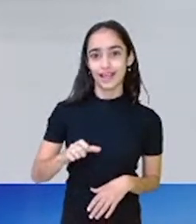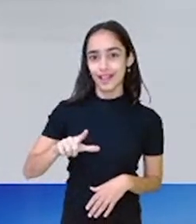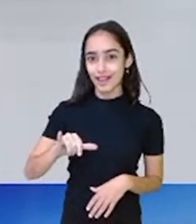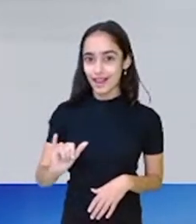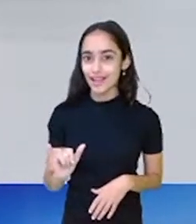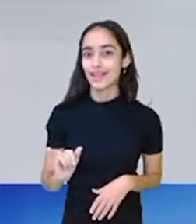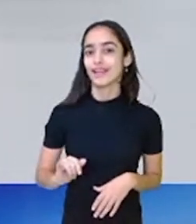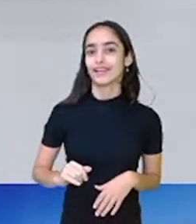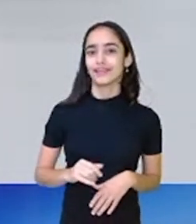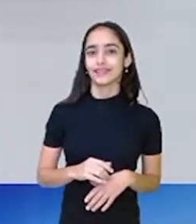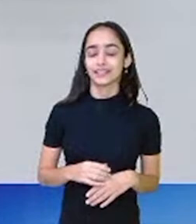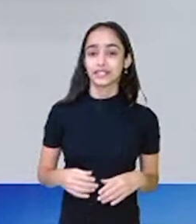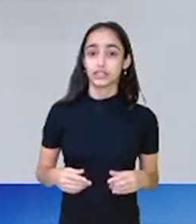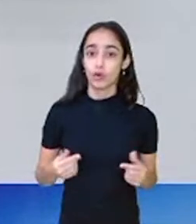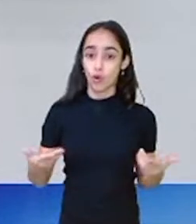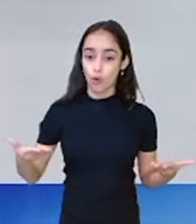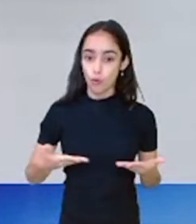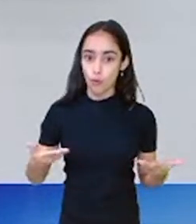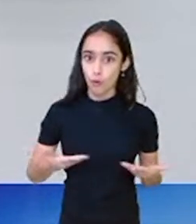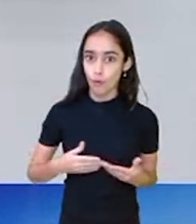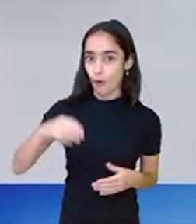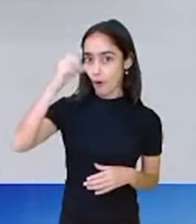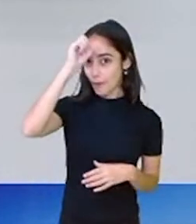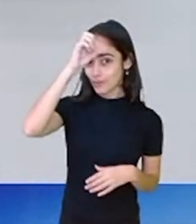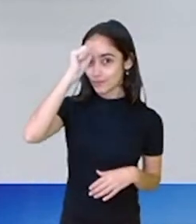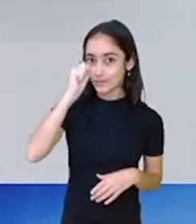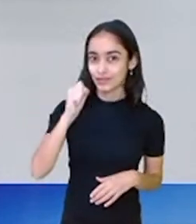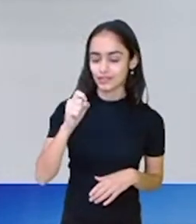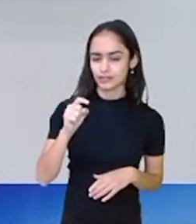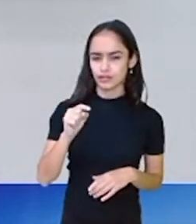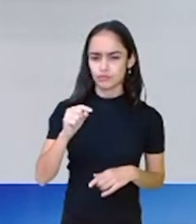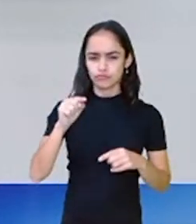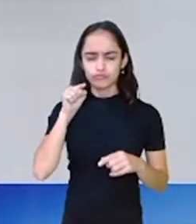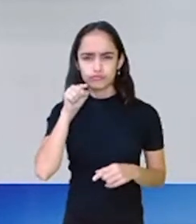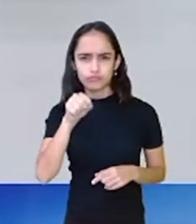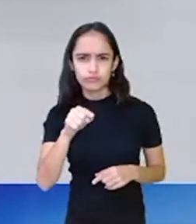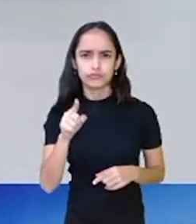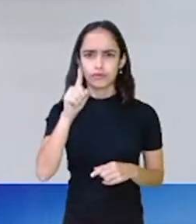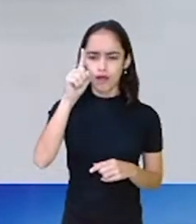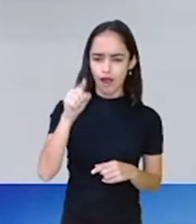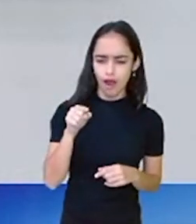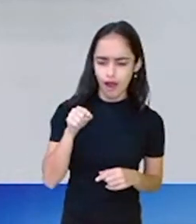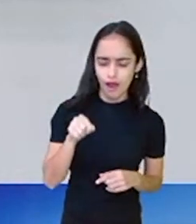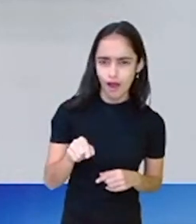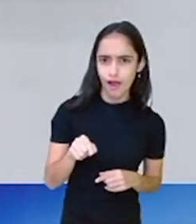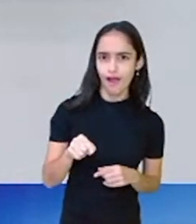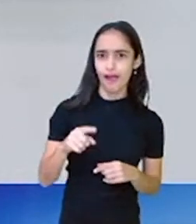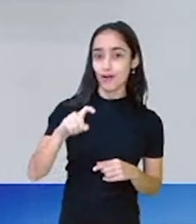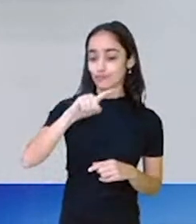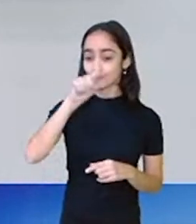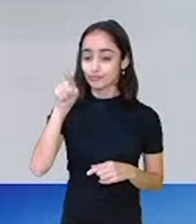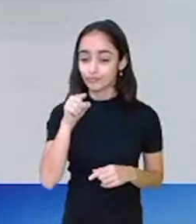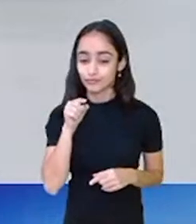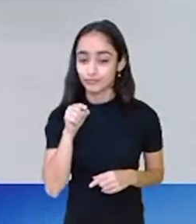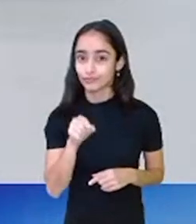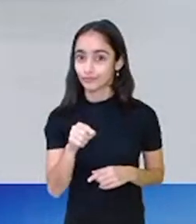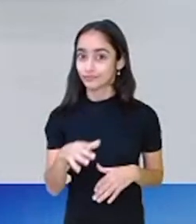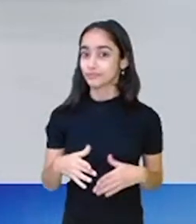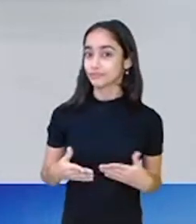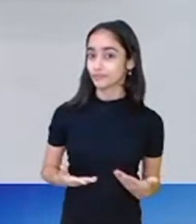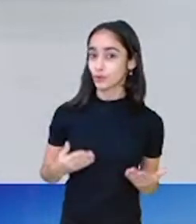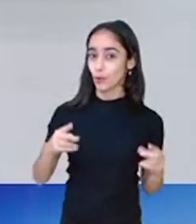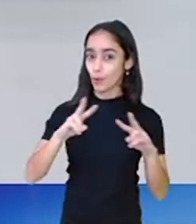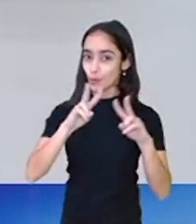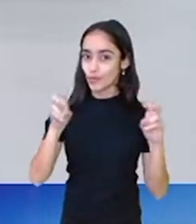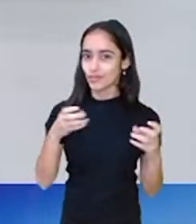vamos trabalhar sinais de pontuação. Isso mesmo é o nosso tema da aula de hoje. Sempre